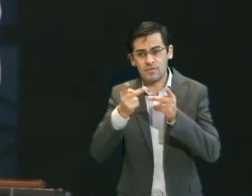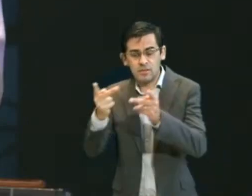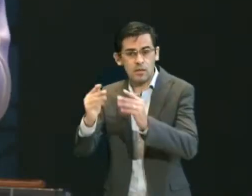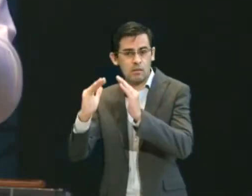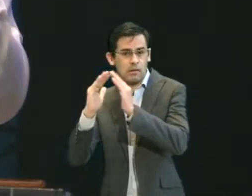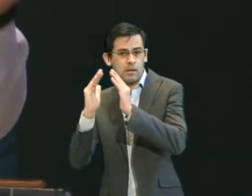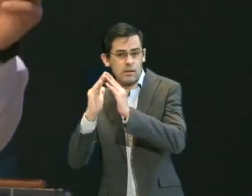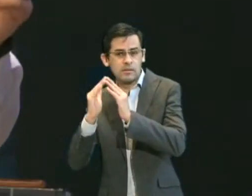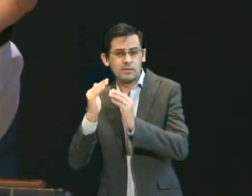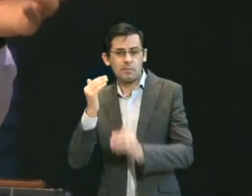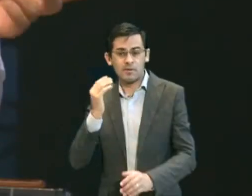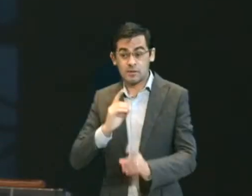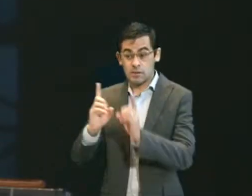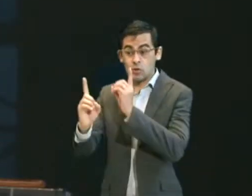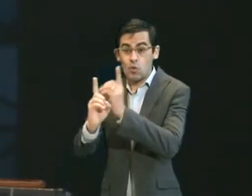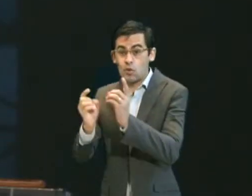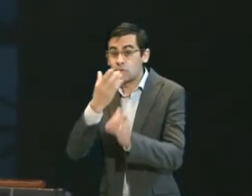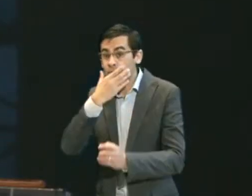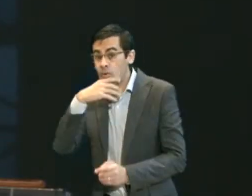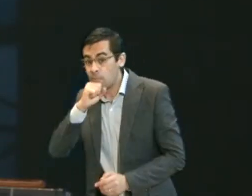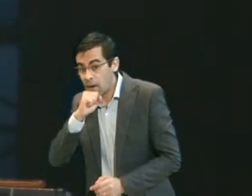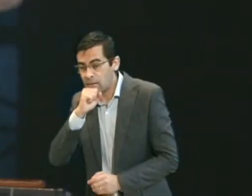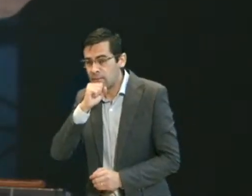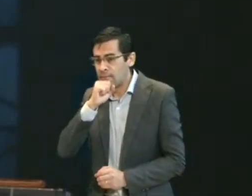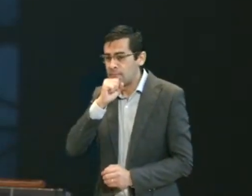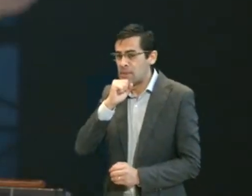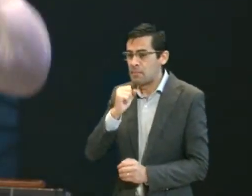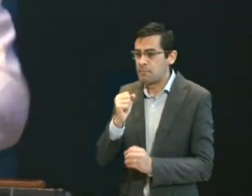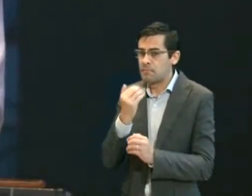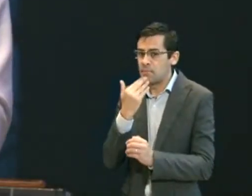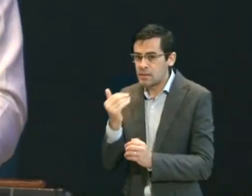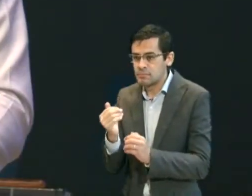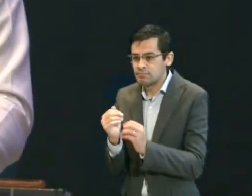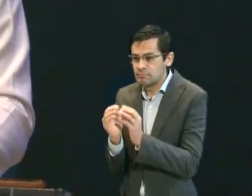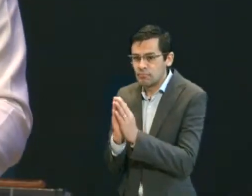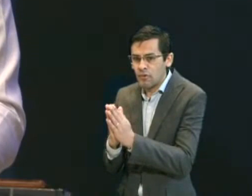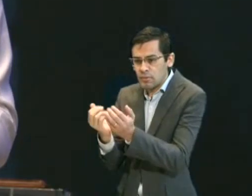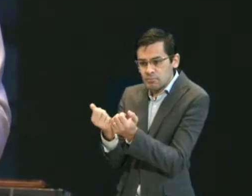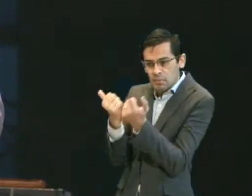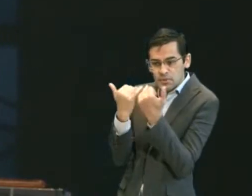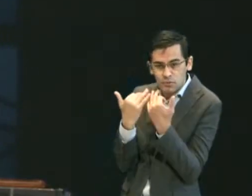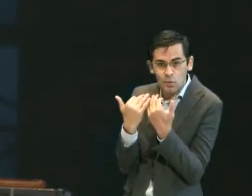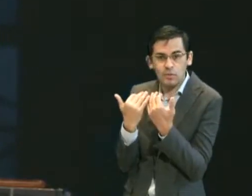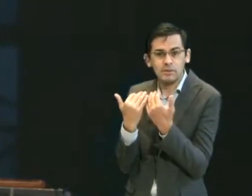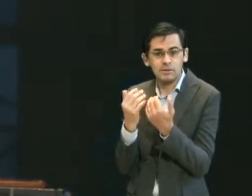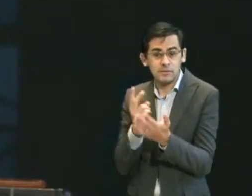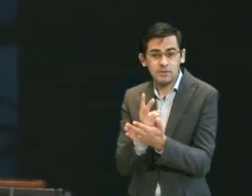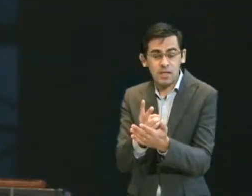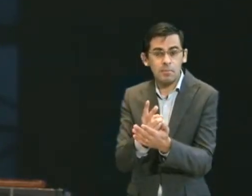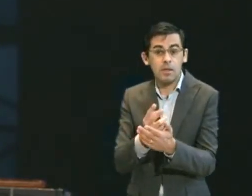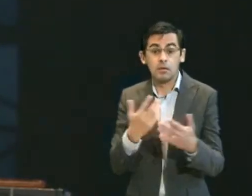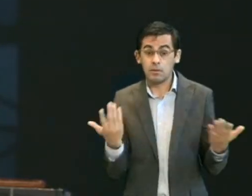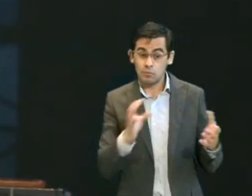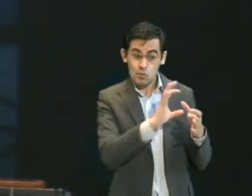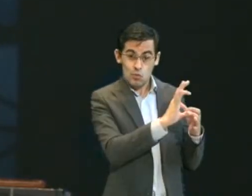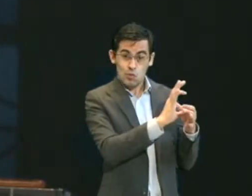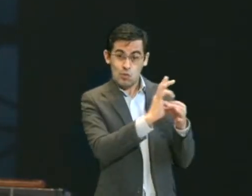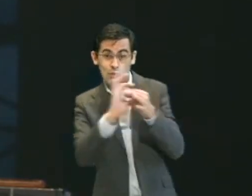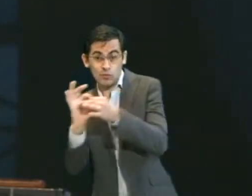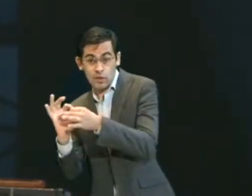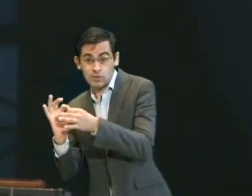quando chega pede a bênção do pai, e quando sai, bênção pai, né? Bênção filho. E o contexto